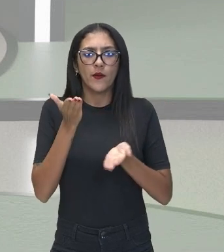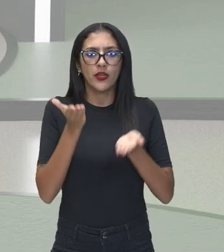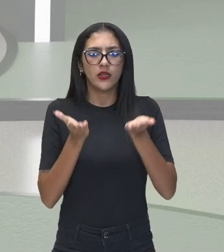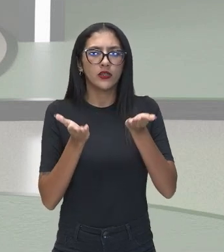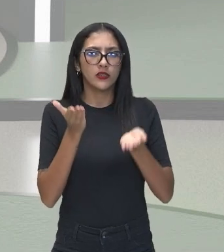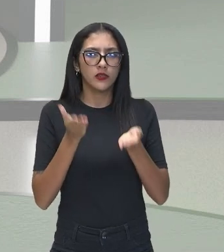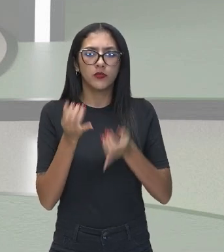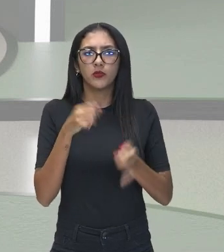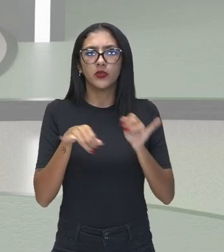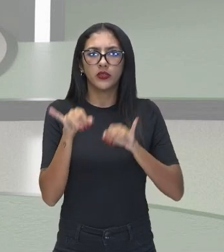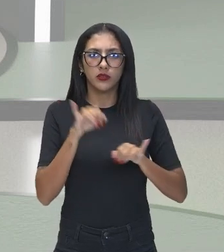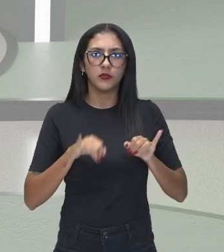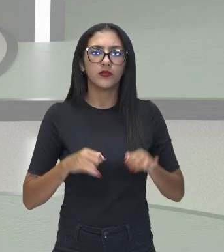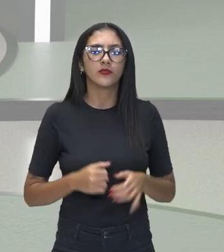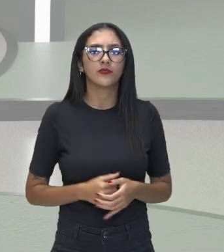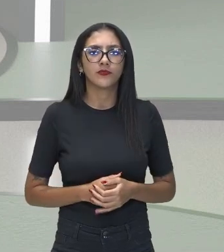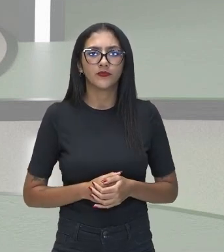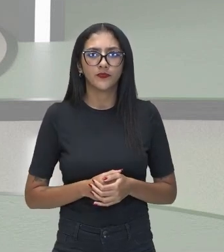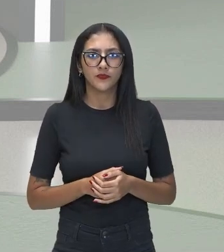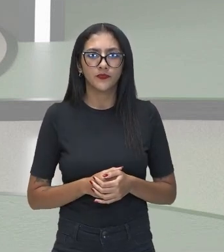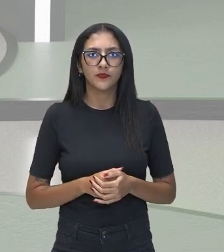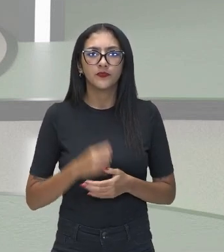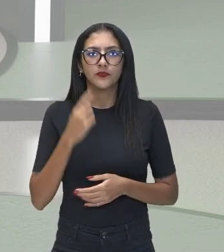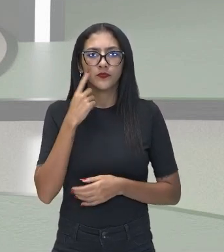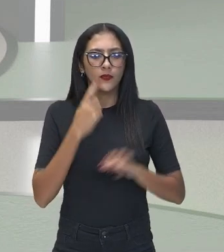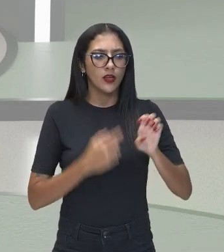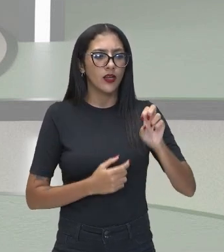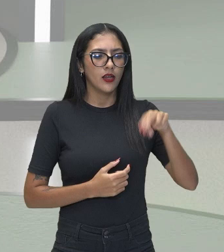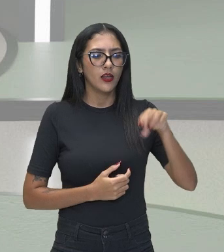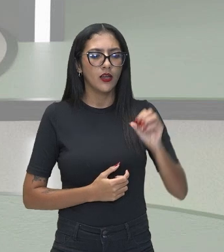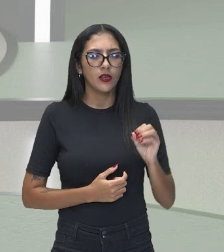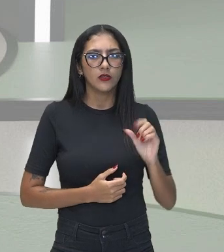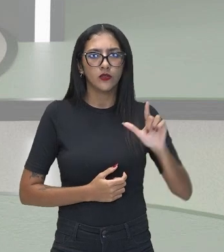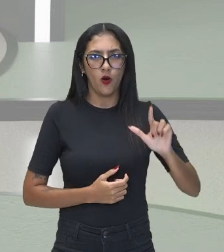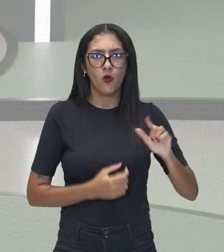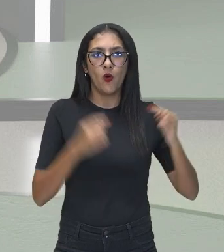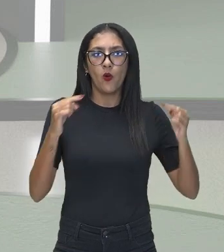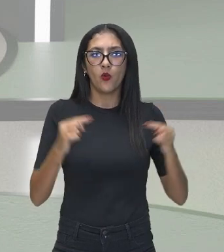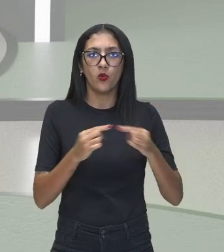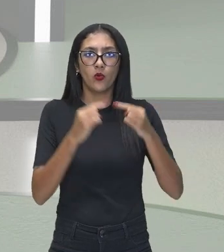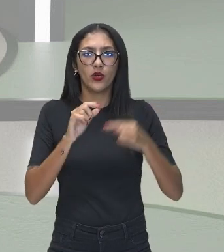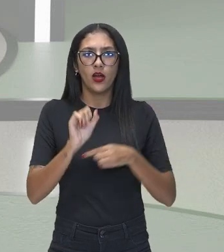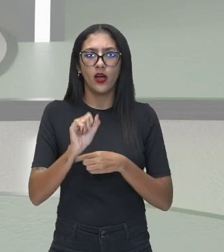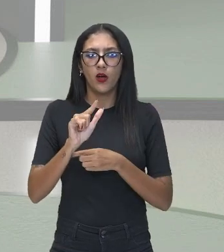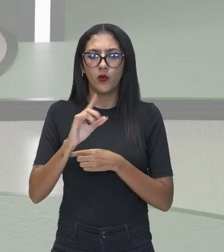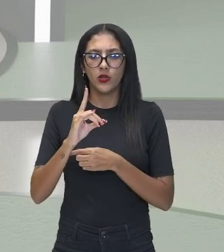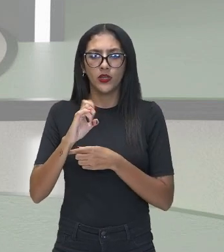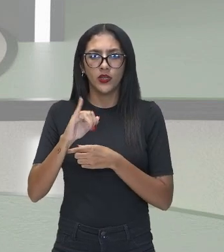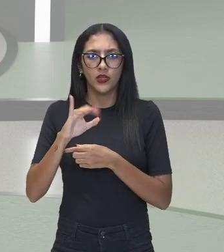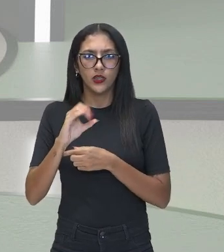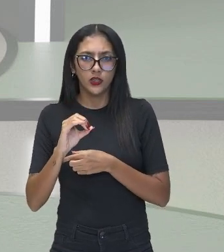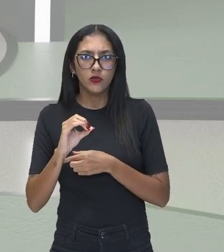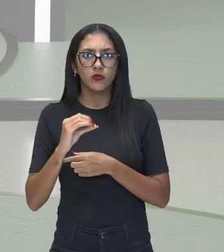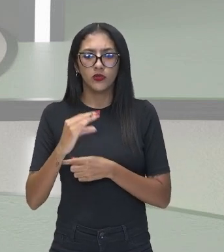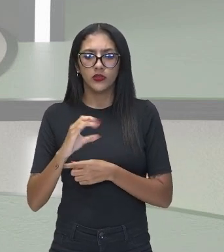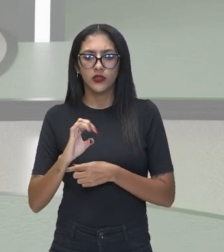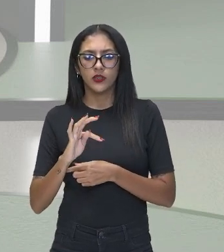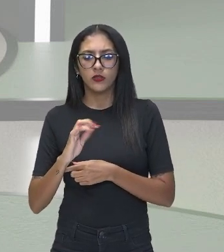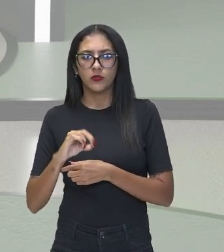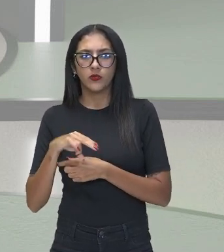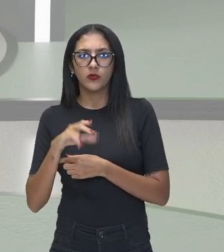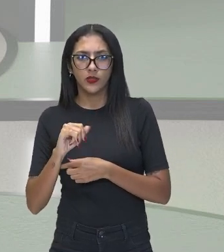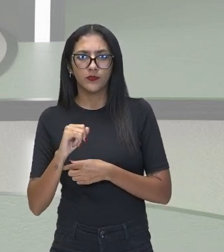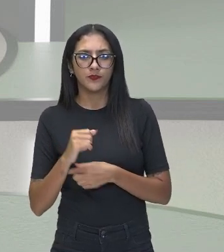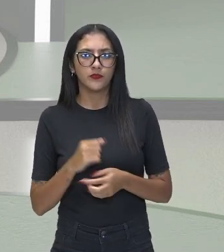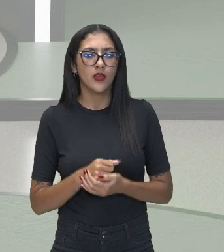essas funções. E vai ser entre quem? Entre enol e aldeído, entre enol e cetona. Nunca entre aldeído e cetona. Sempre o enol, como